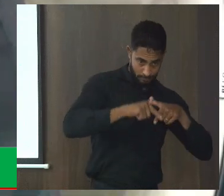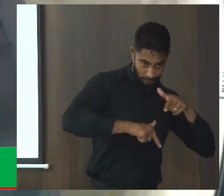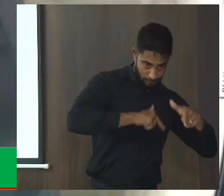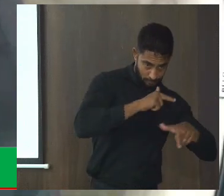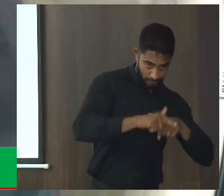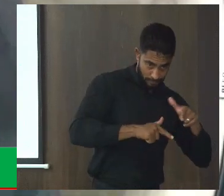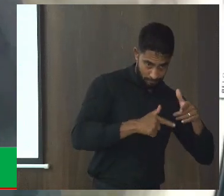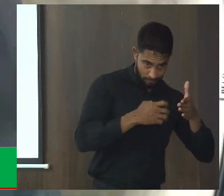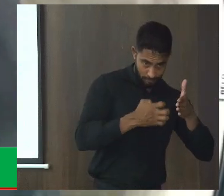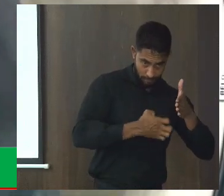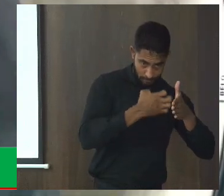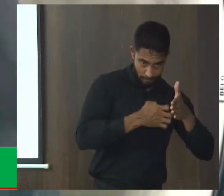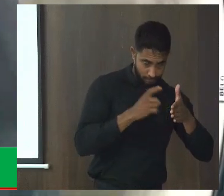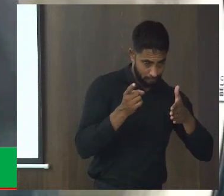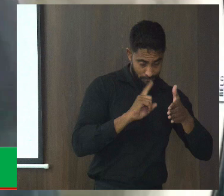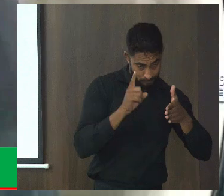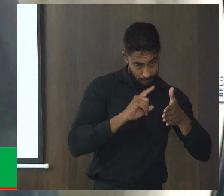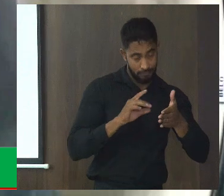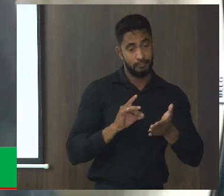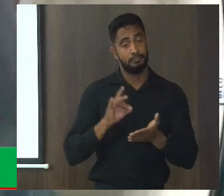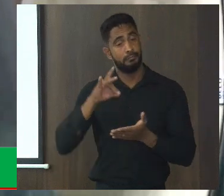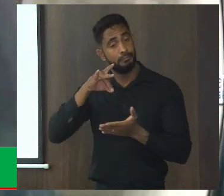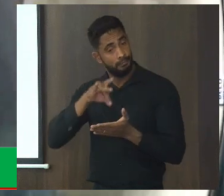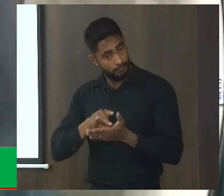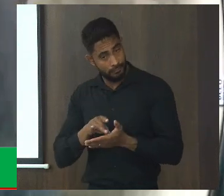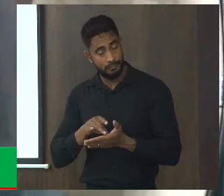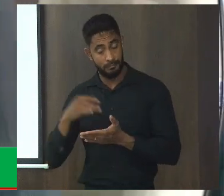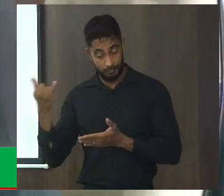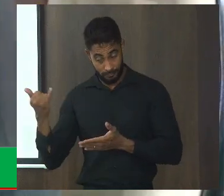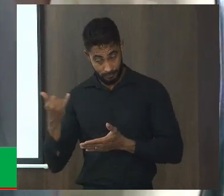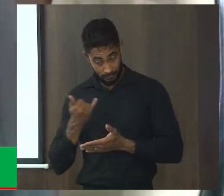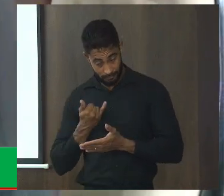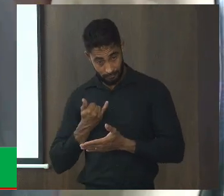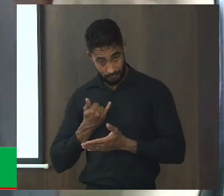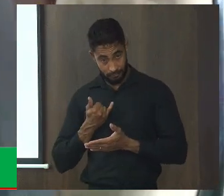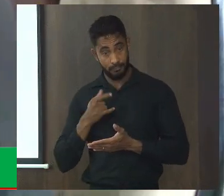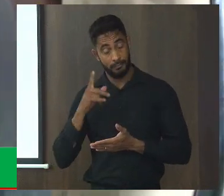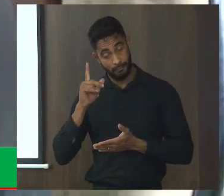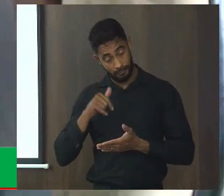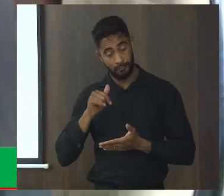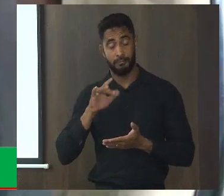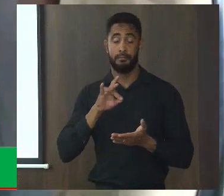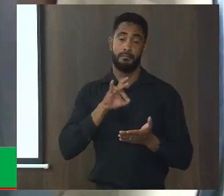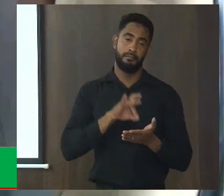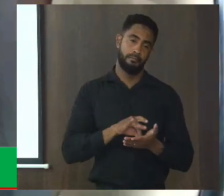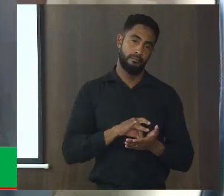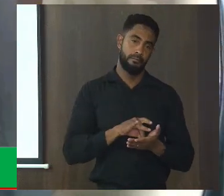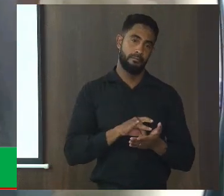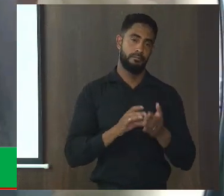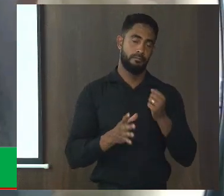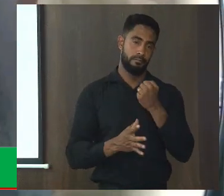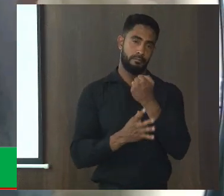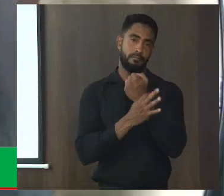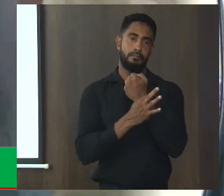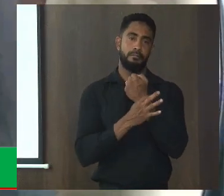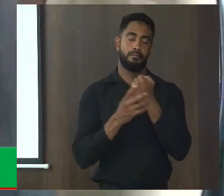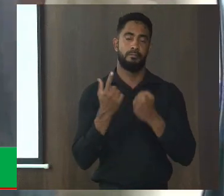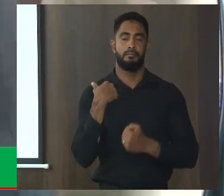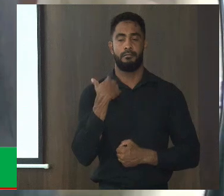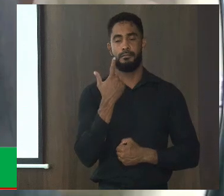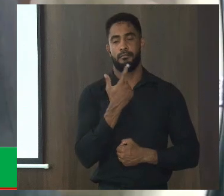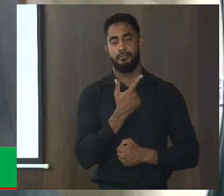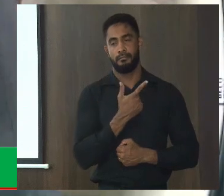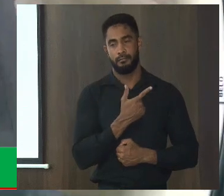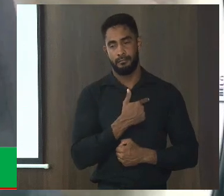que a gente possa ter certeza de que realmente tudo que eles nos passam é algo de realmente de muita segurança para todos nós. Porque